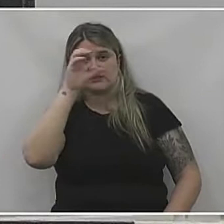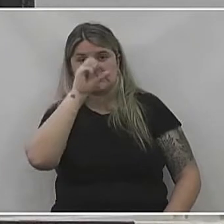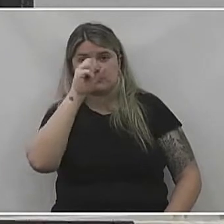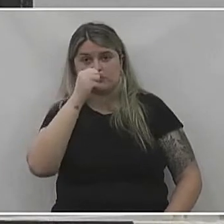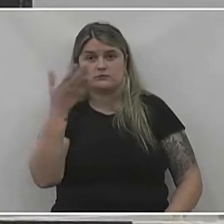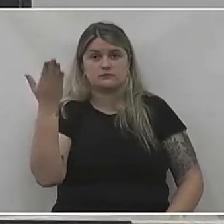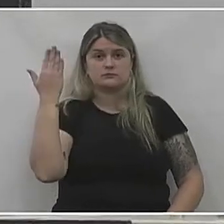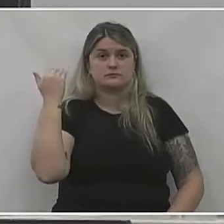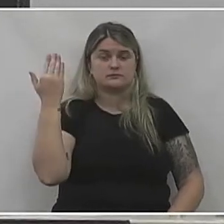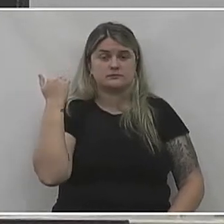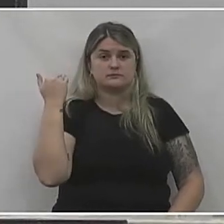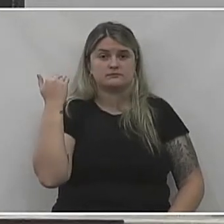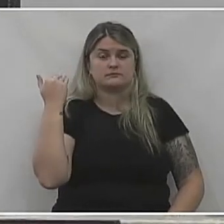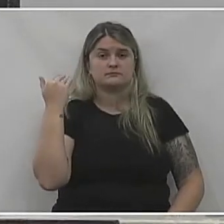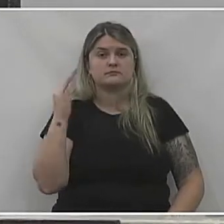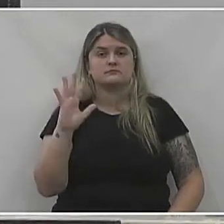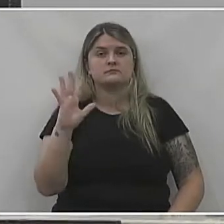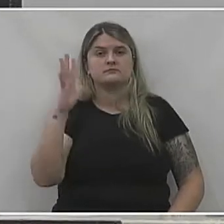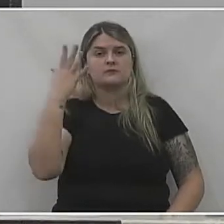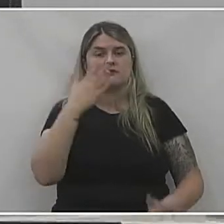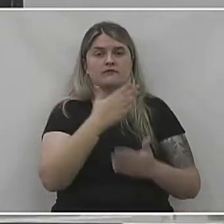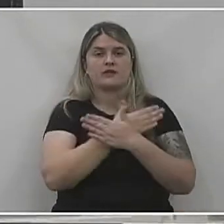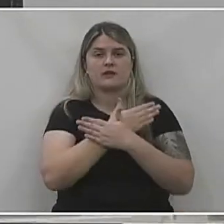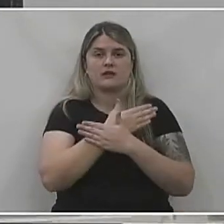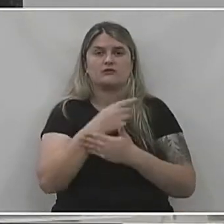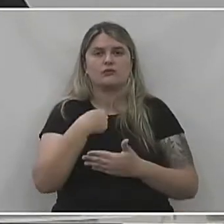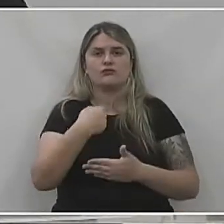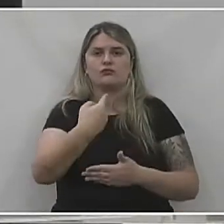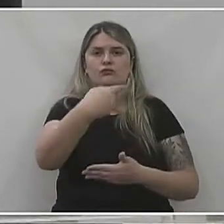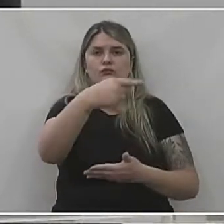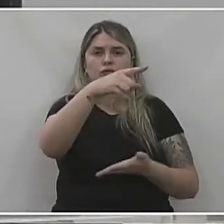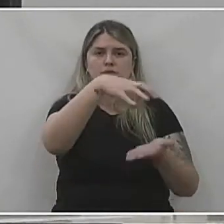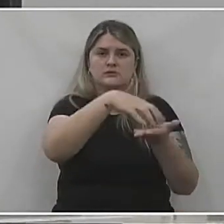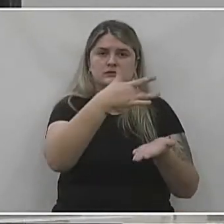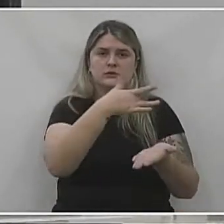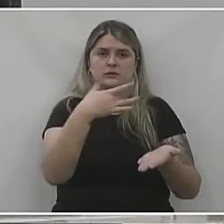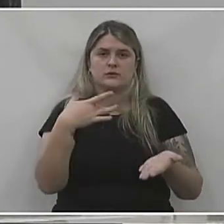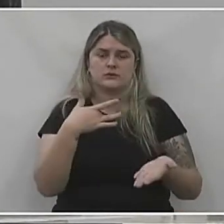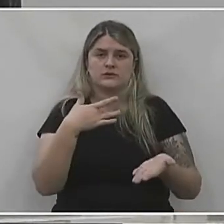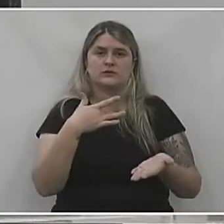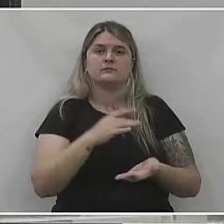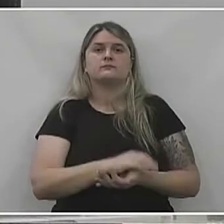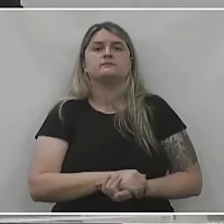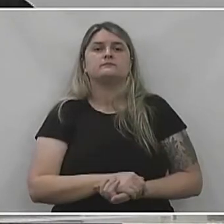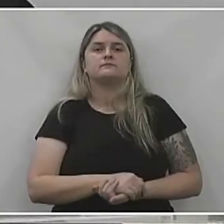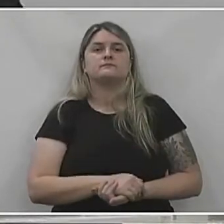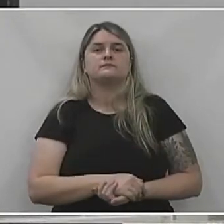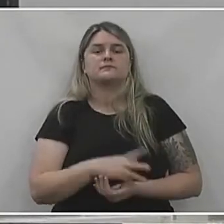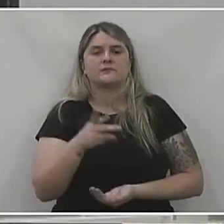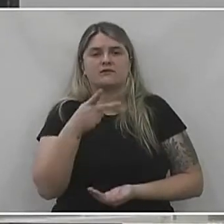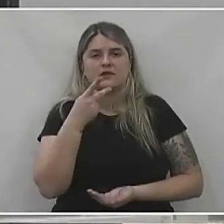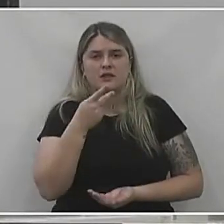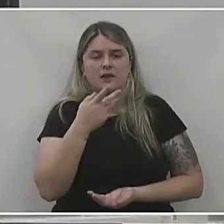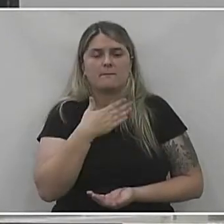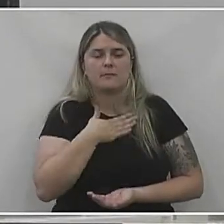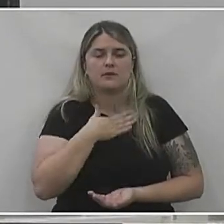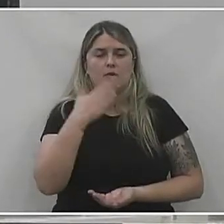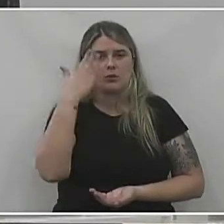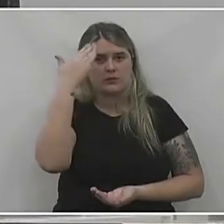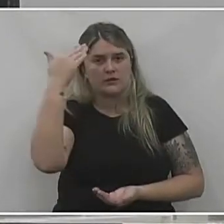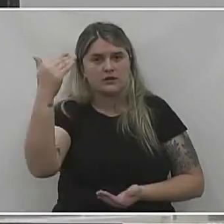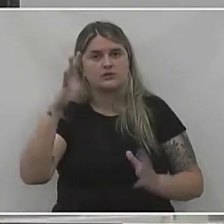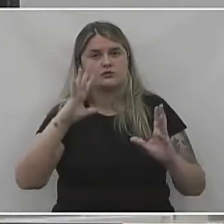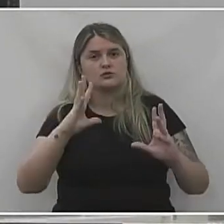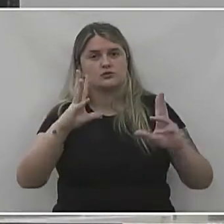agora fui até o Posto de Saúde deixar pessoalmente o meu reunião